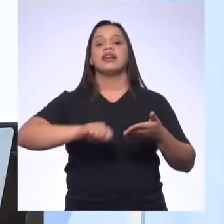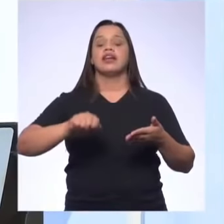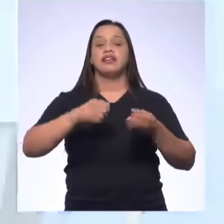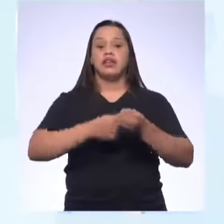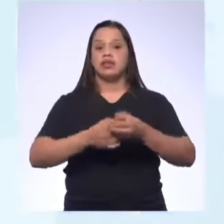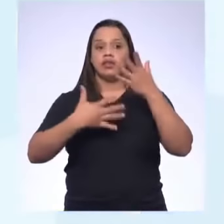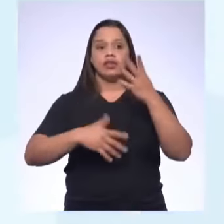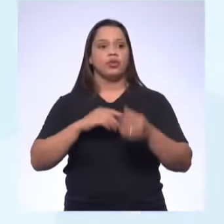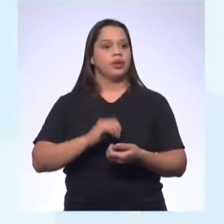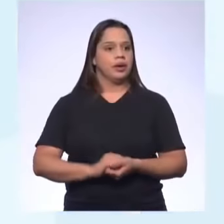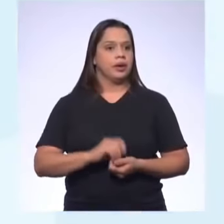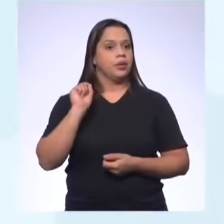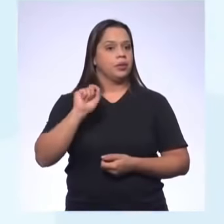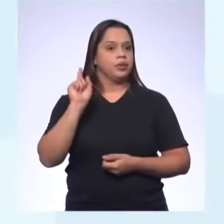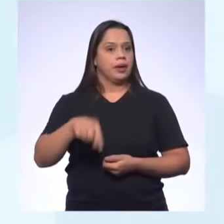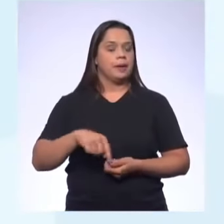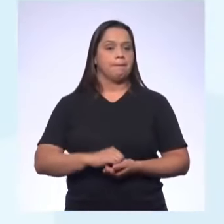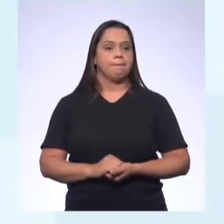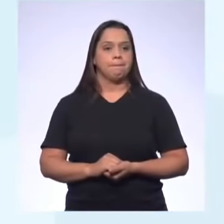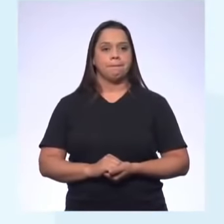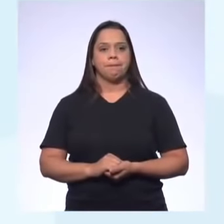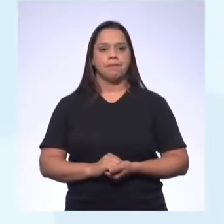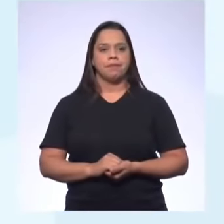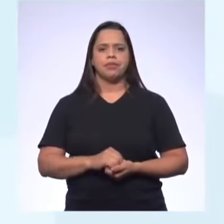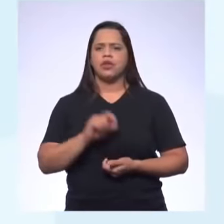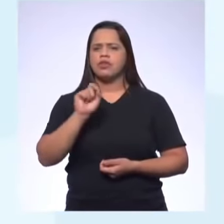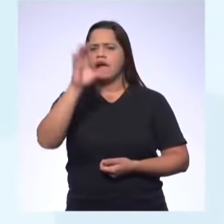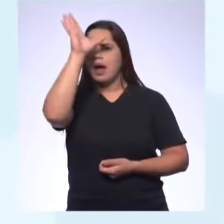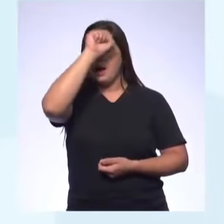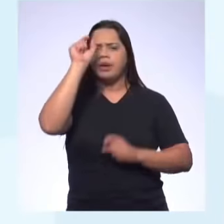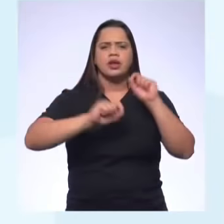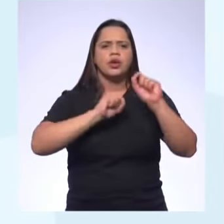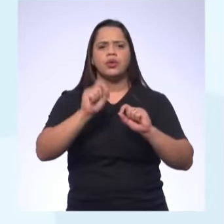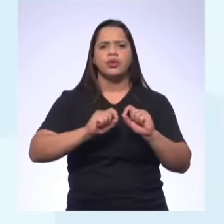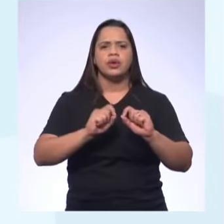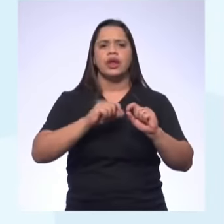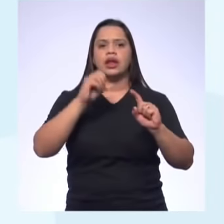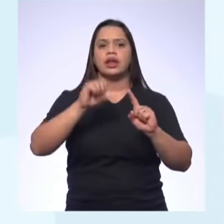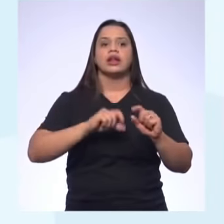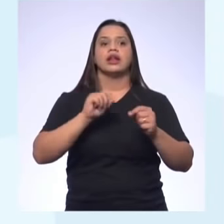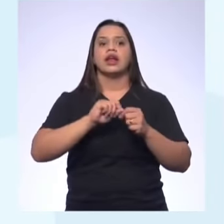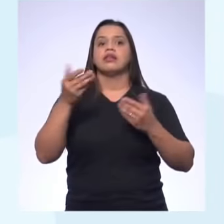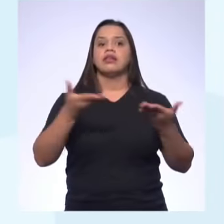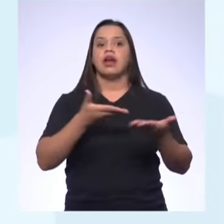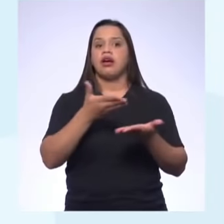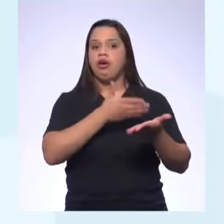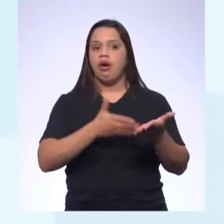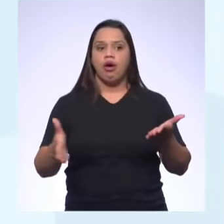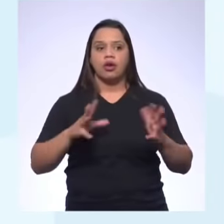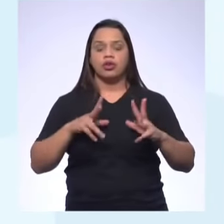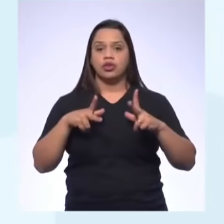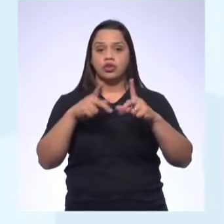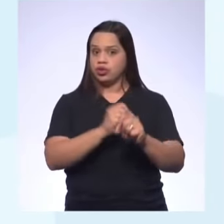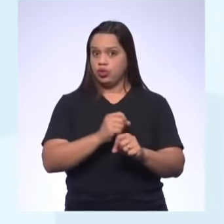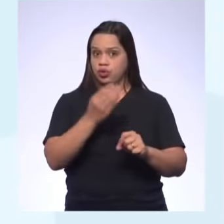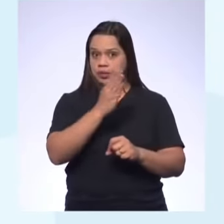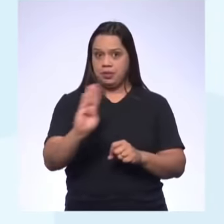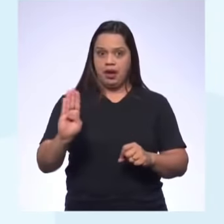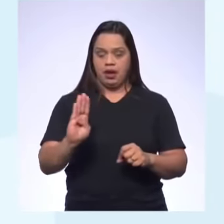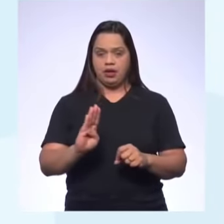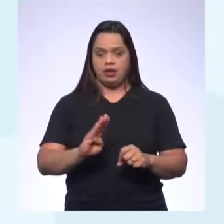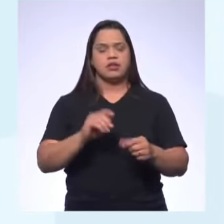did you learn this term? O que você aprendeu nesse semestre? Do you remember? Você lembra? Escrevam